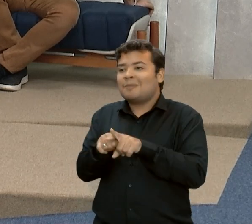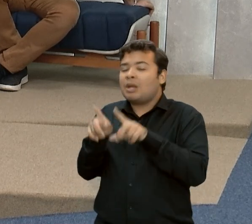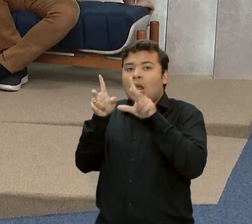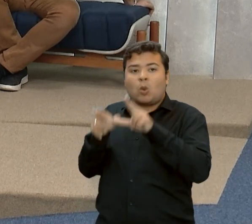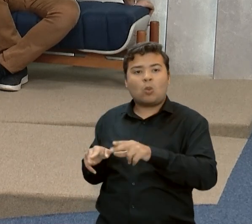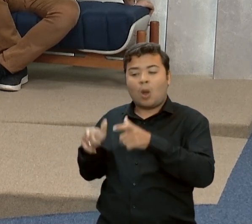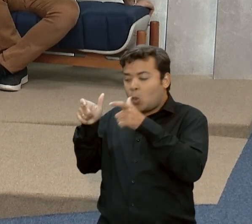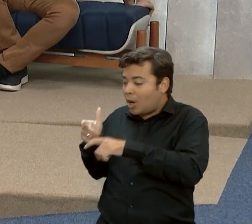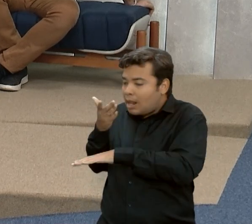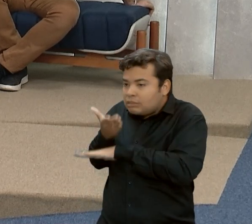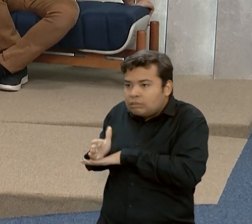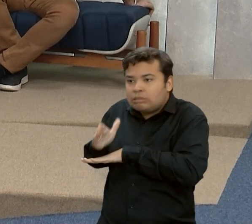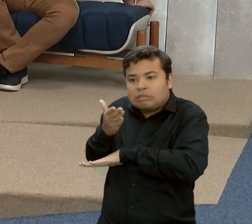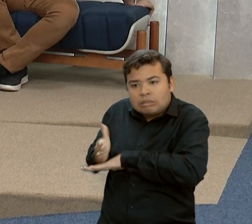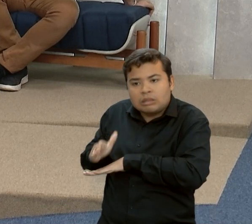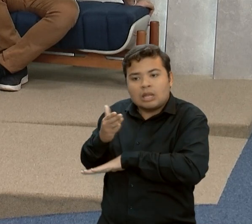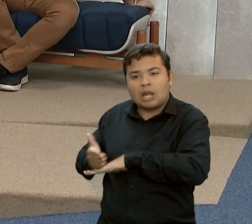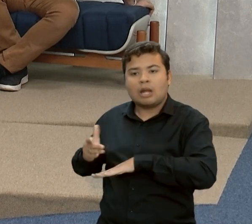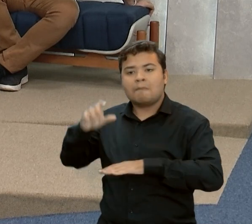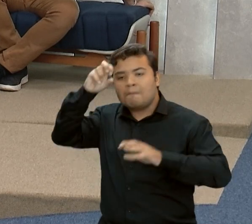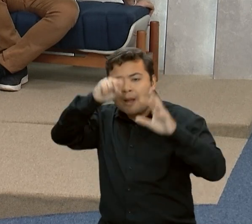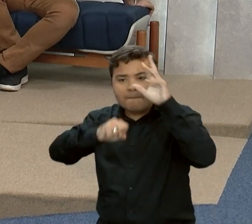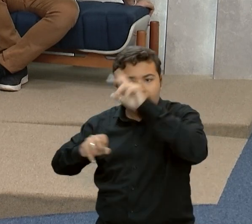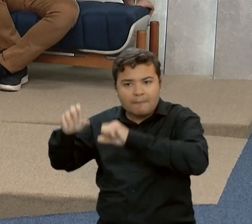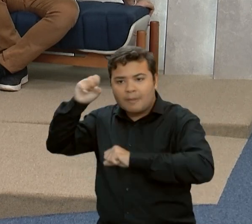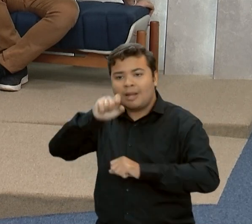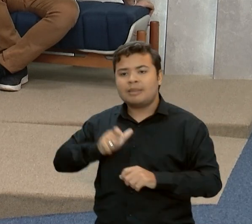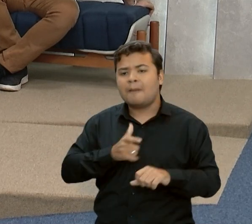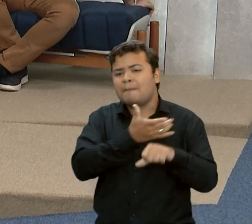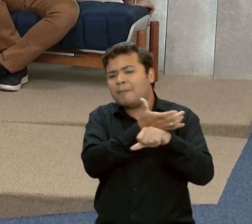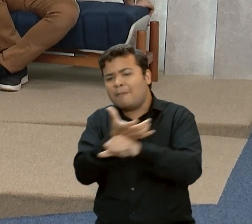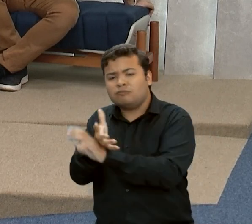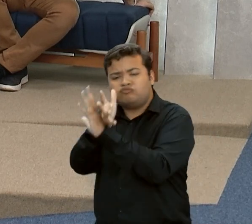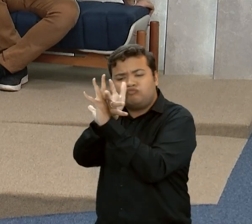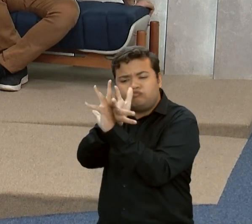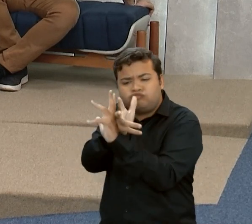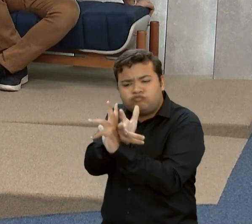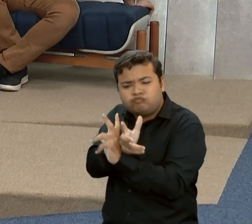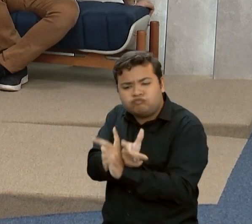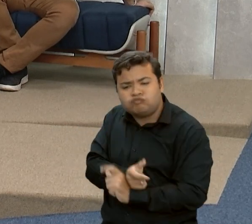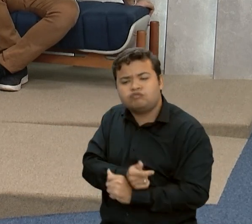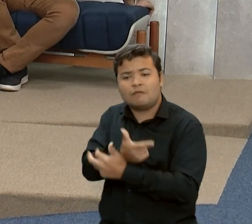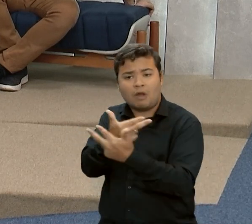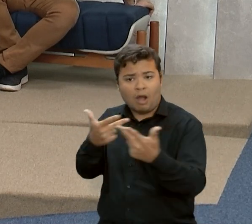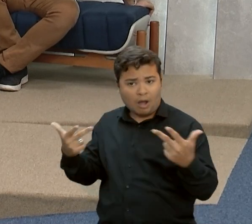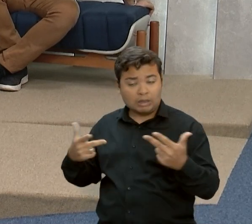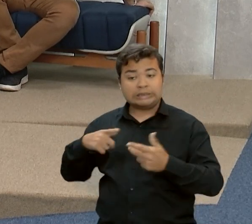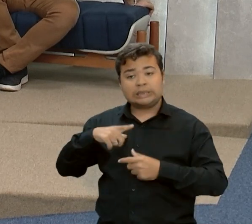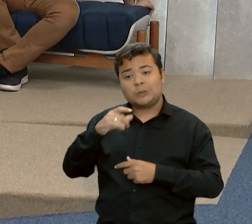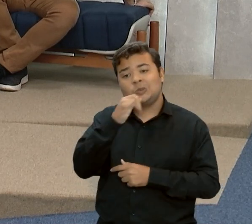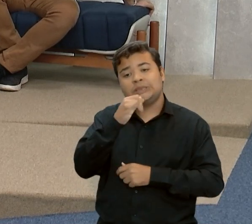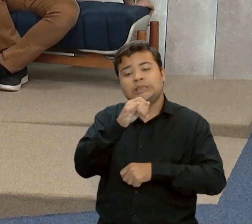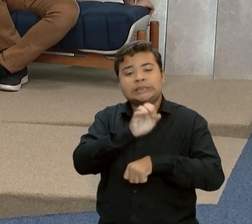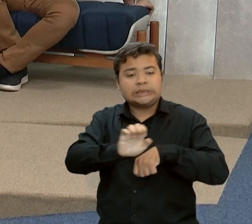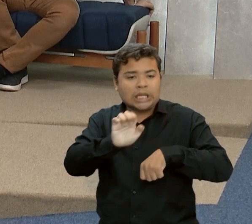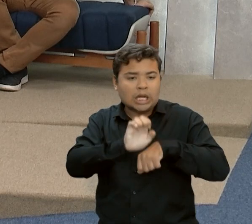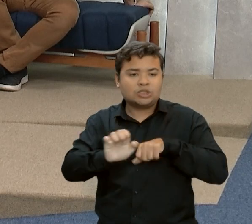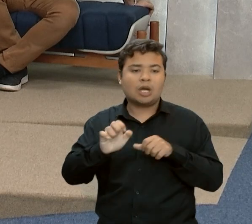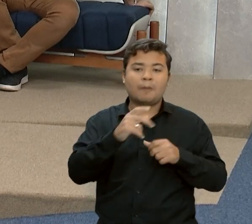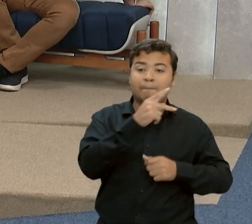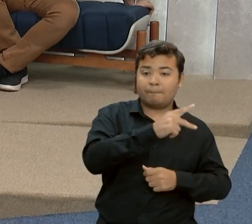de interdisciplinaridades. Né? Hoje nós temos aqui estagiários de publicidade,